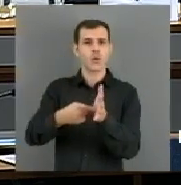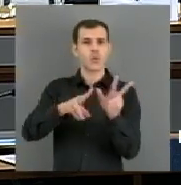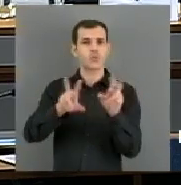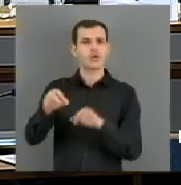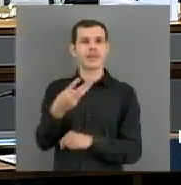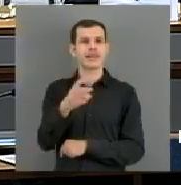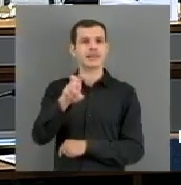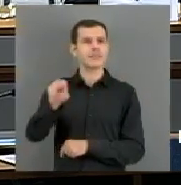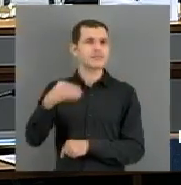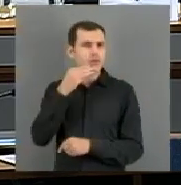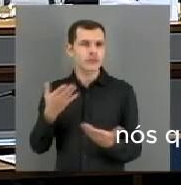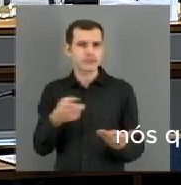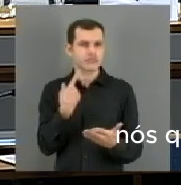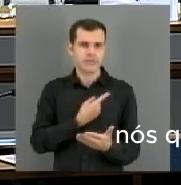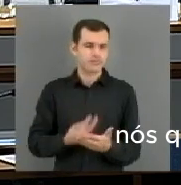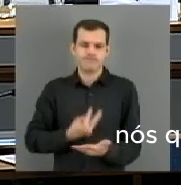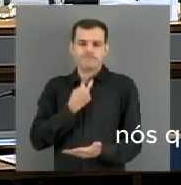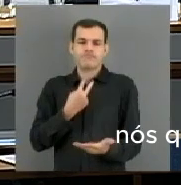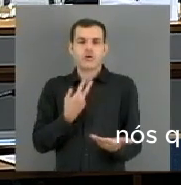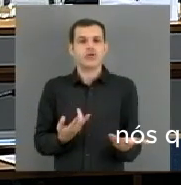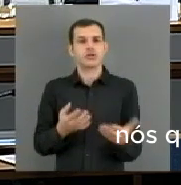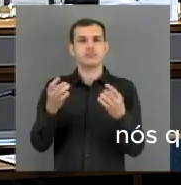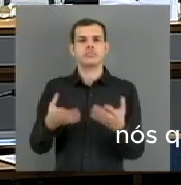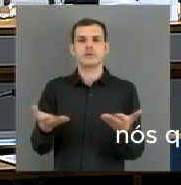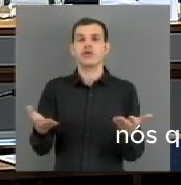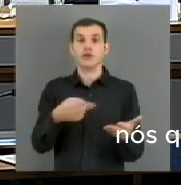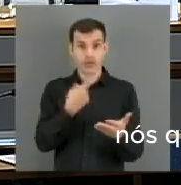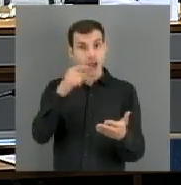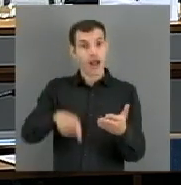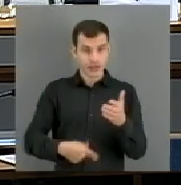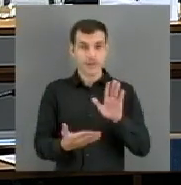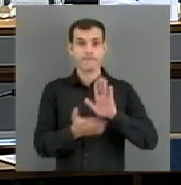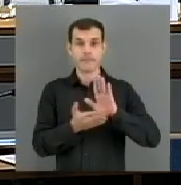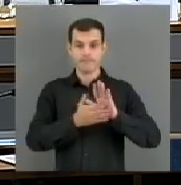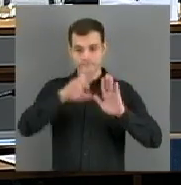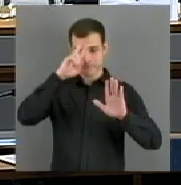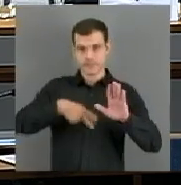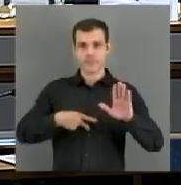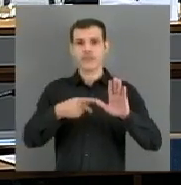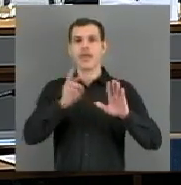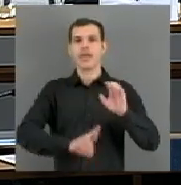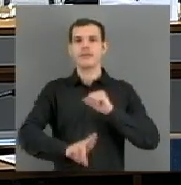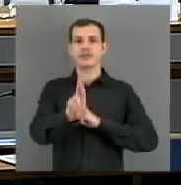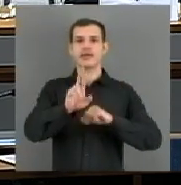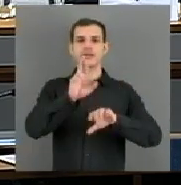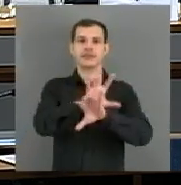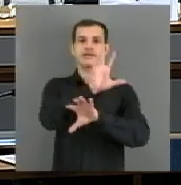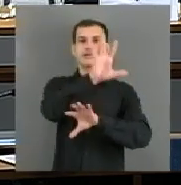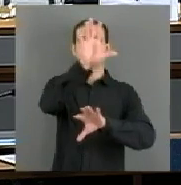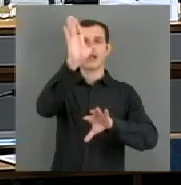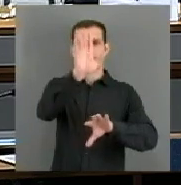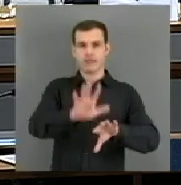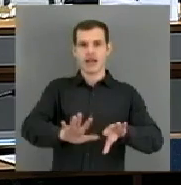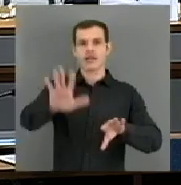não podemos deixar, absolutamente, nós que estamos aqui nos propondo a representar os estados da federação, o povo do